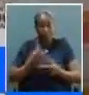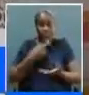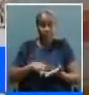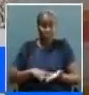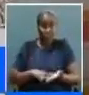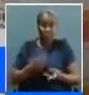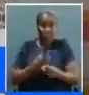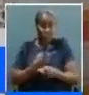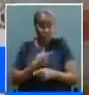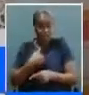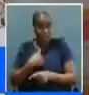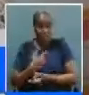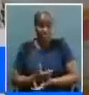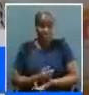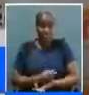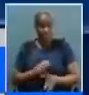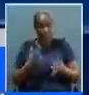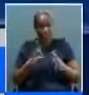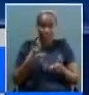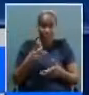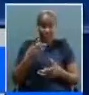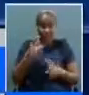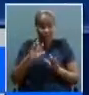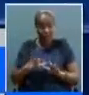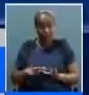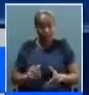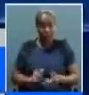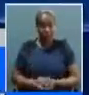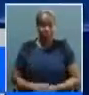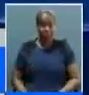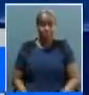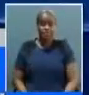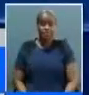é uma coisa que ainda me tentar controlar.